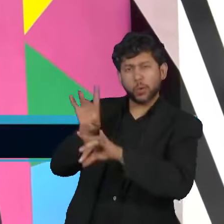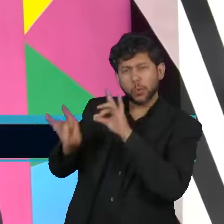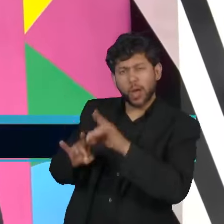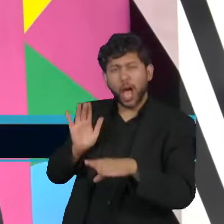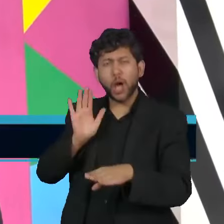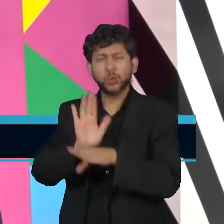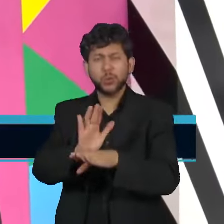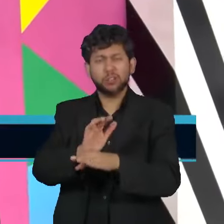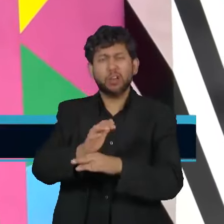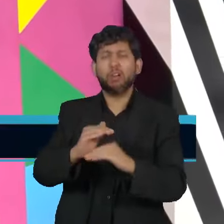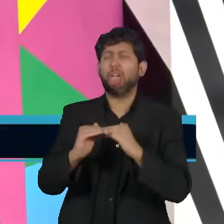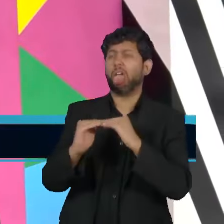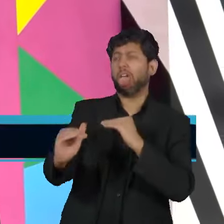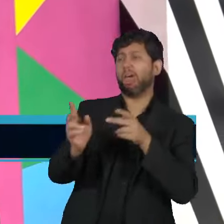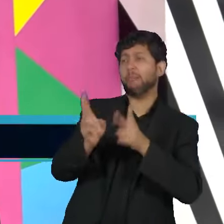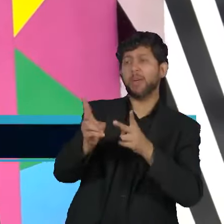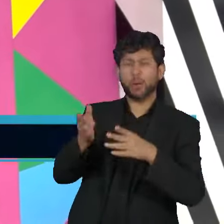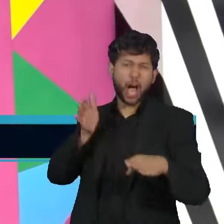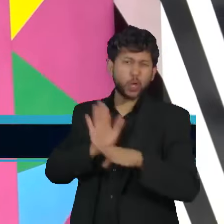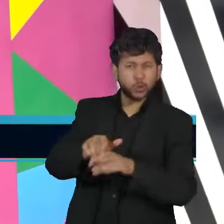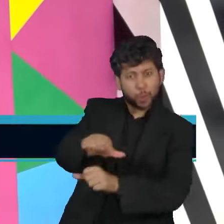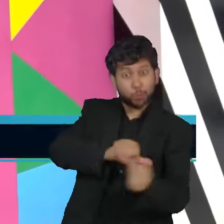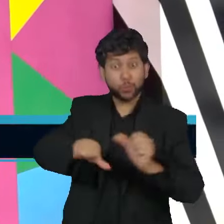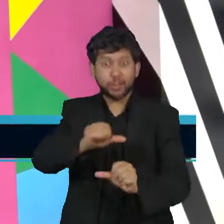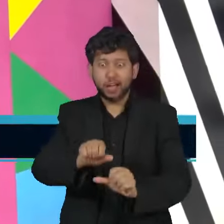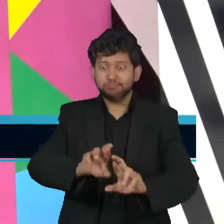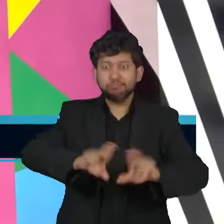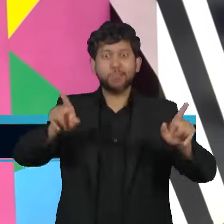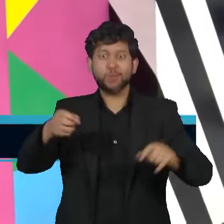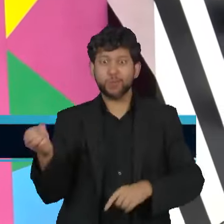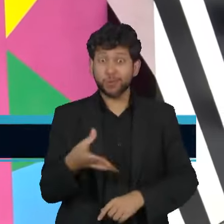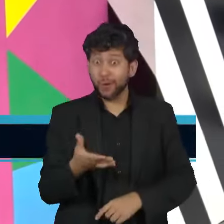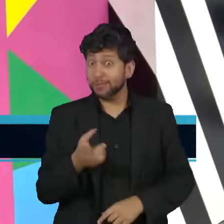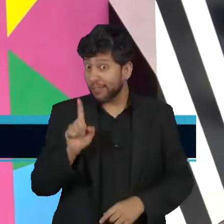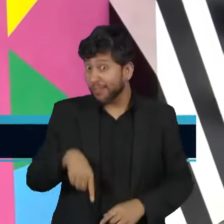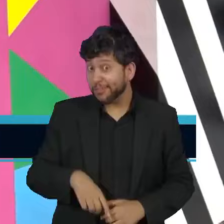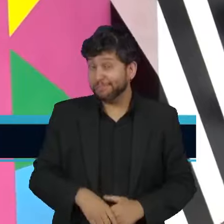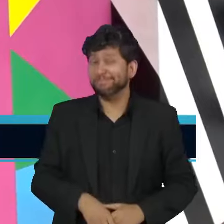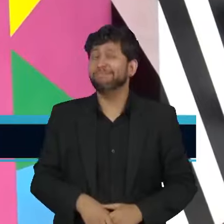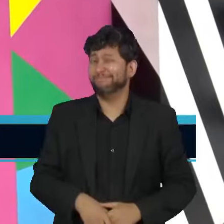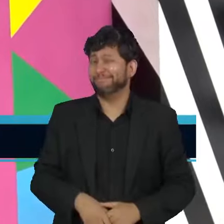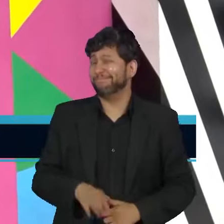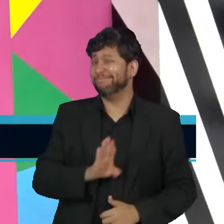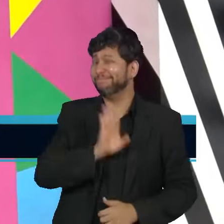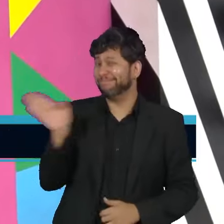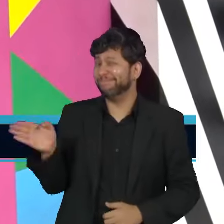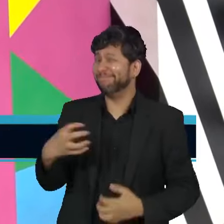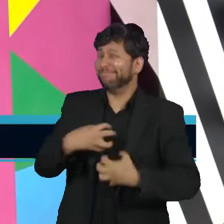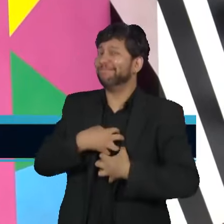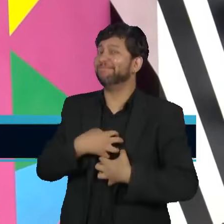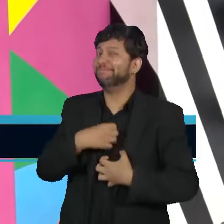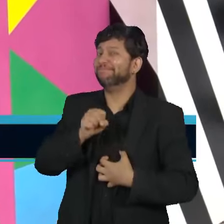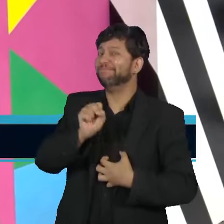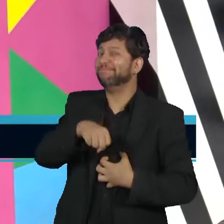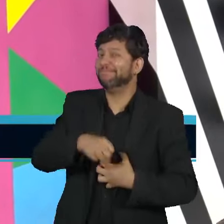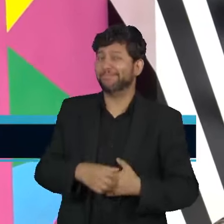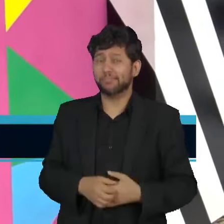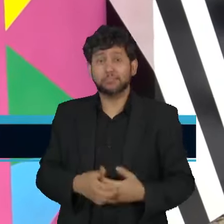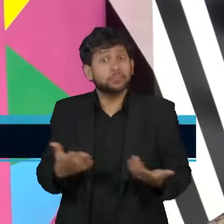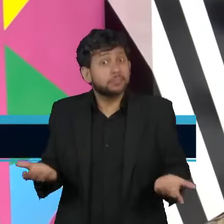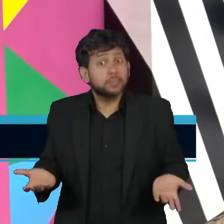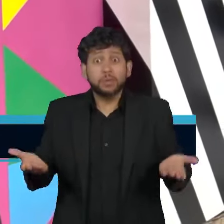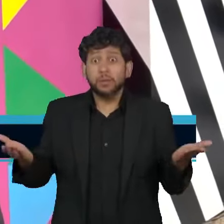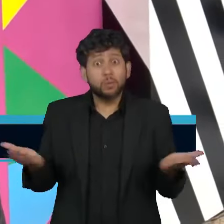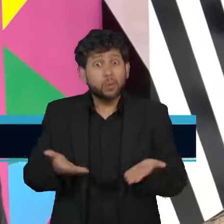Bienal da mediocridade antes mesmo da abertura já dá para dizer que sim há muitos anos não se falava